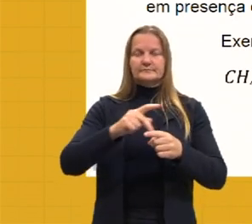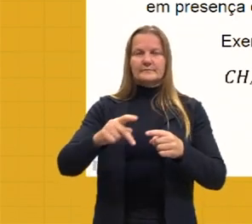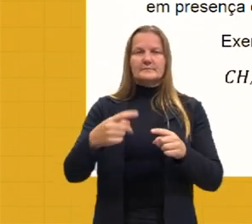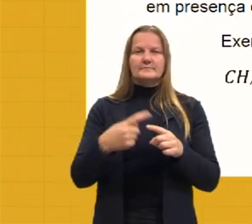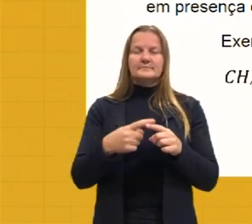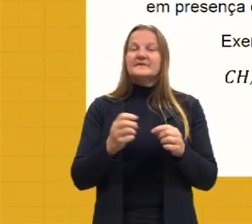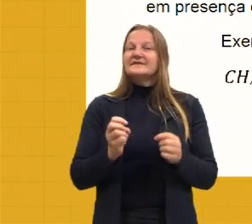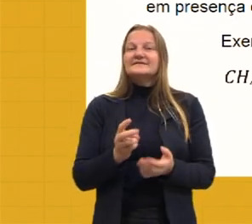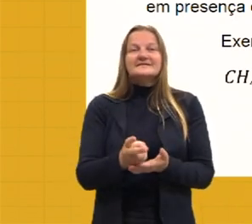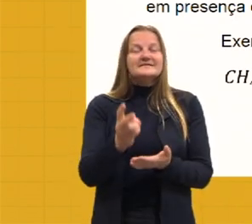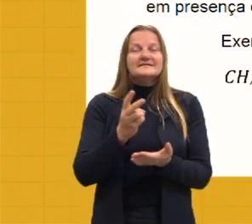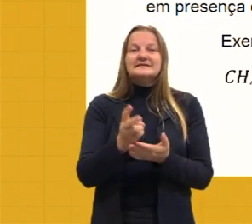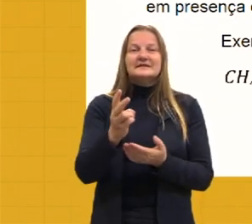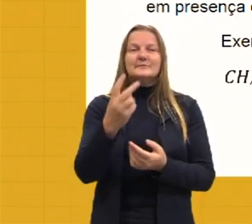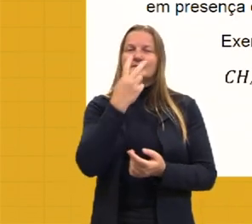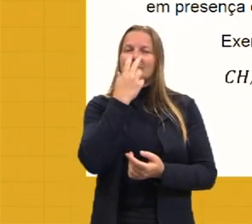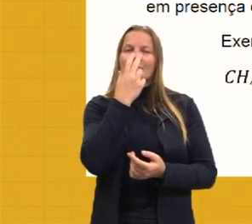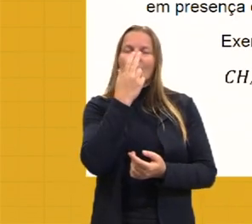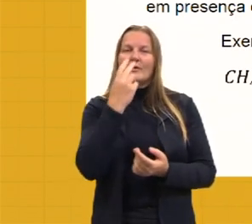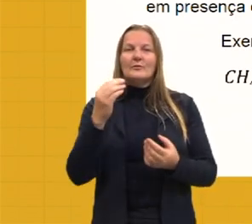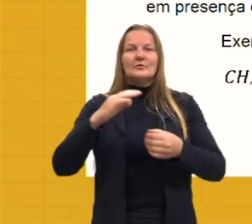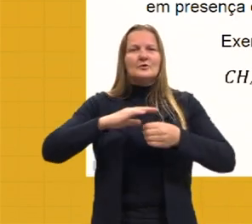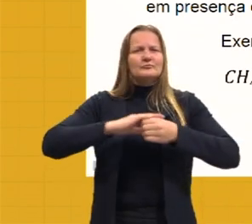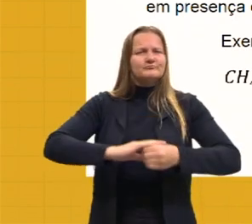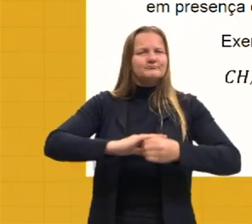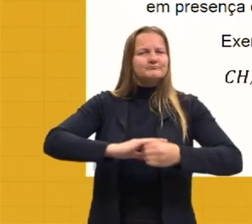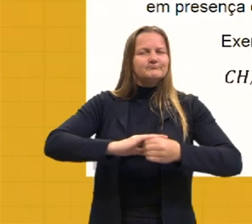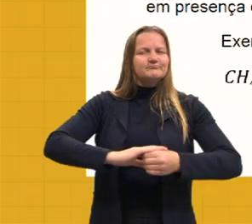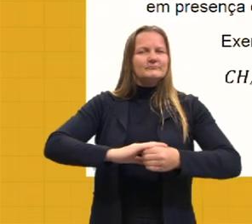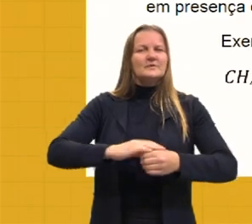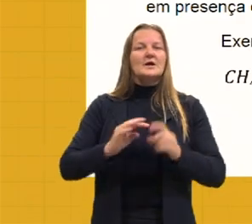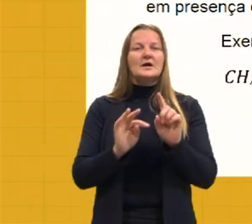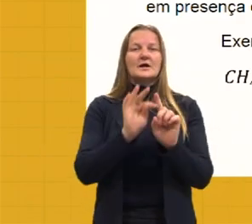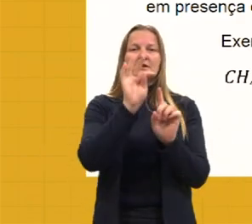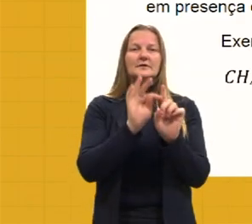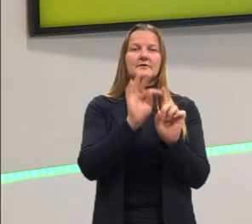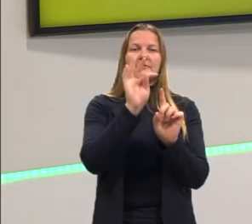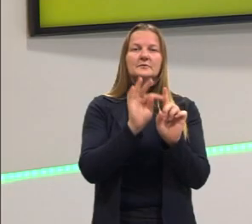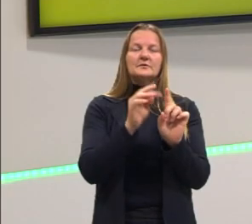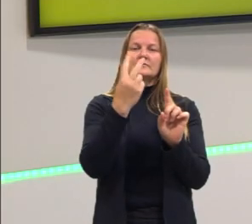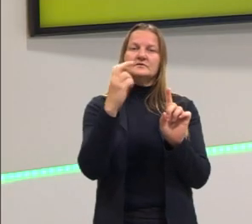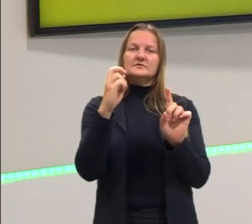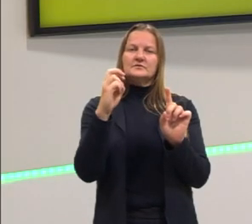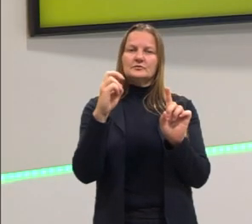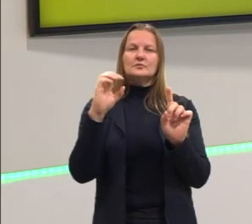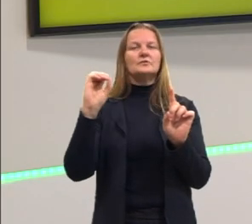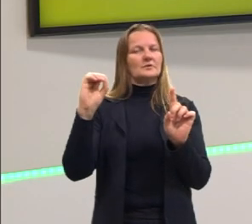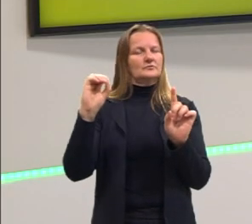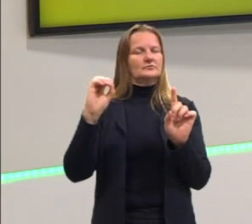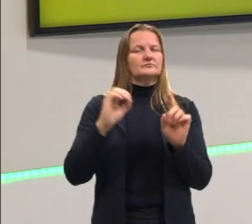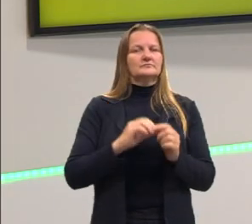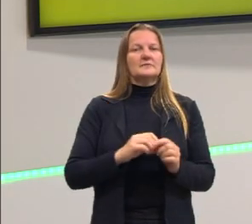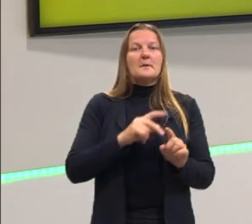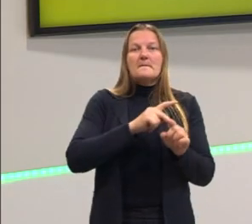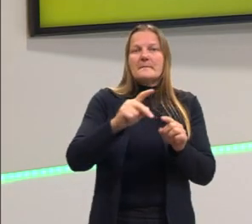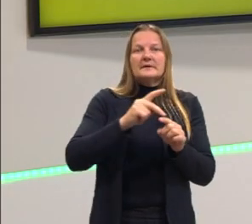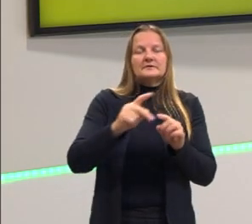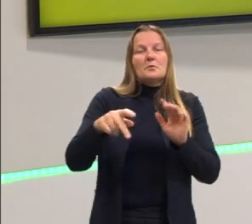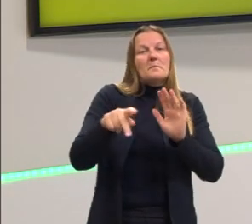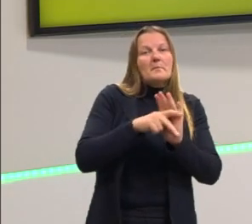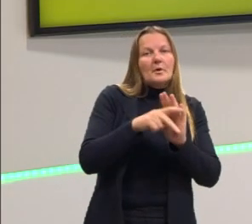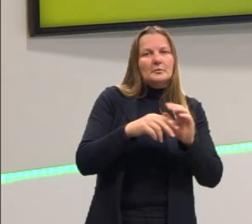ele é sempre com a teme pressão em 1 ATM e temperatura 20 a 25 graus Celsius é o estado padrão